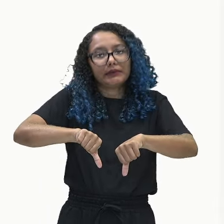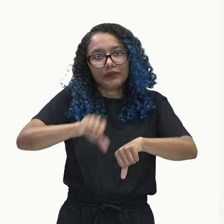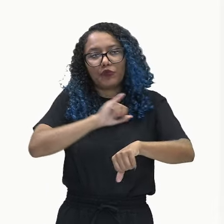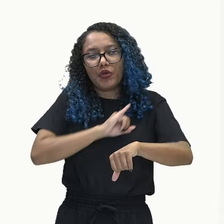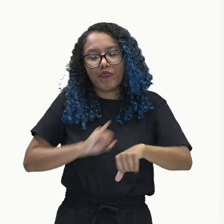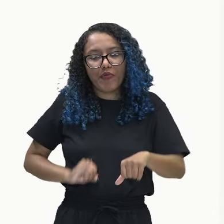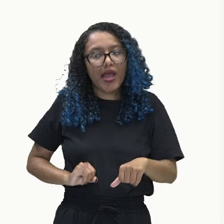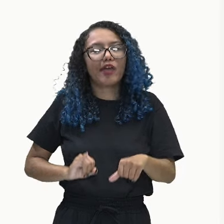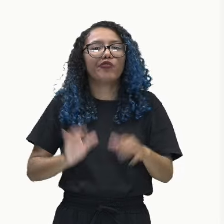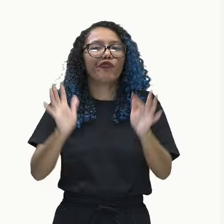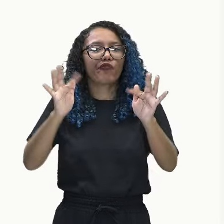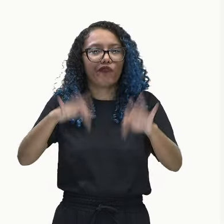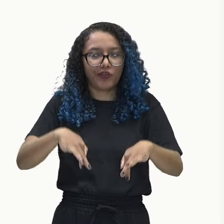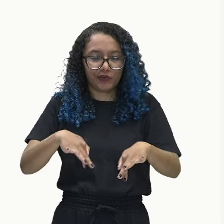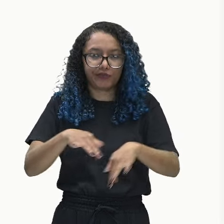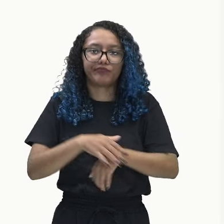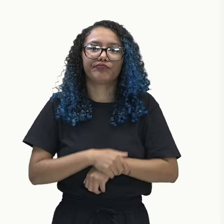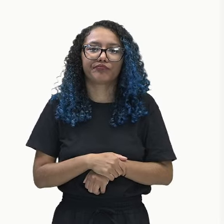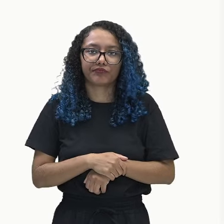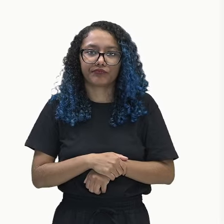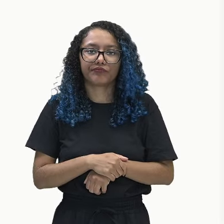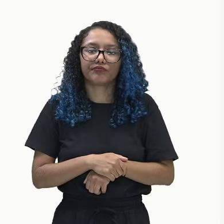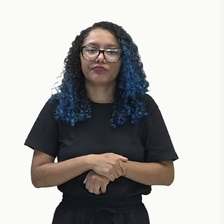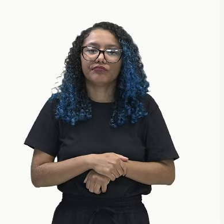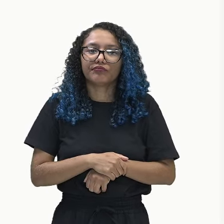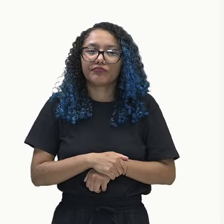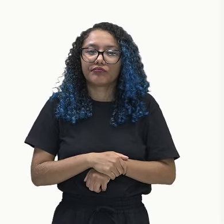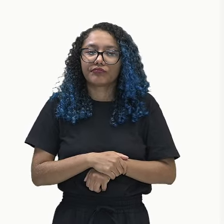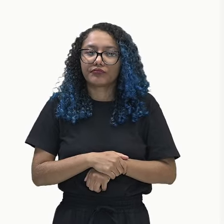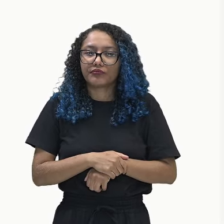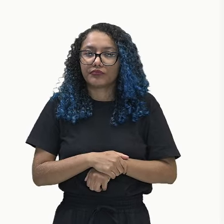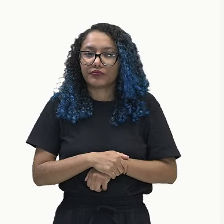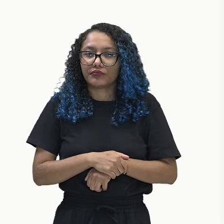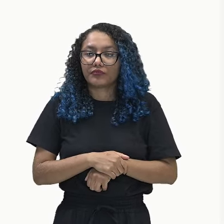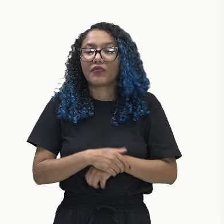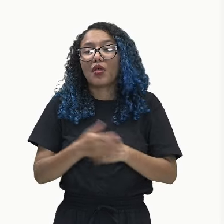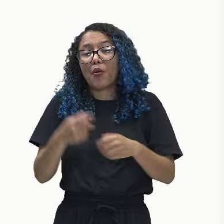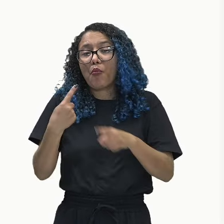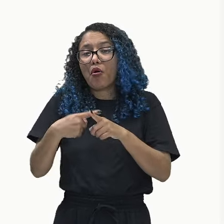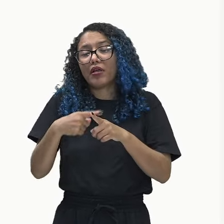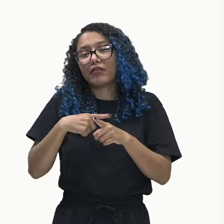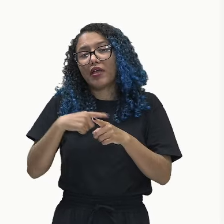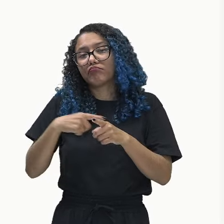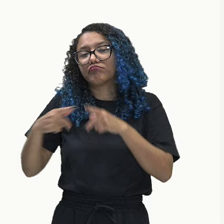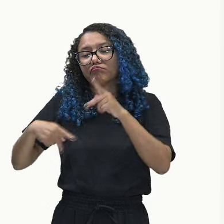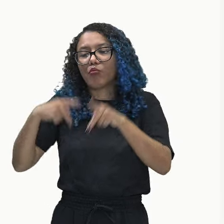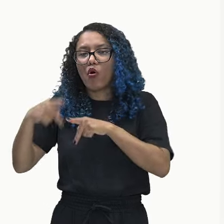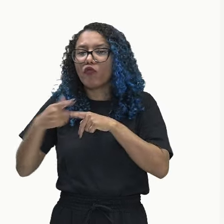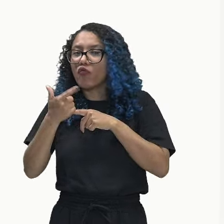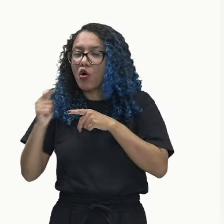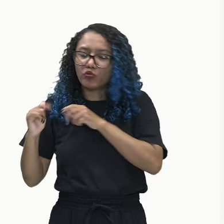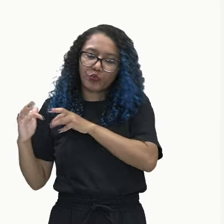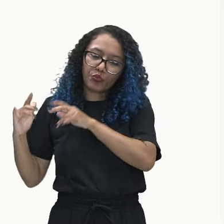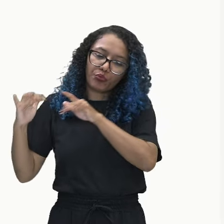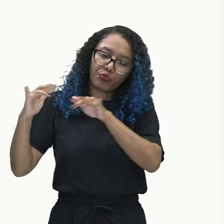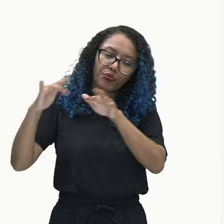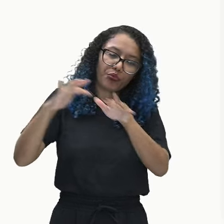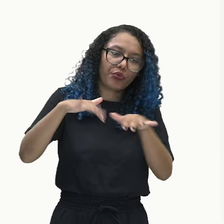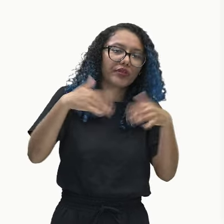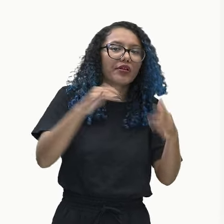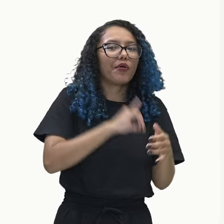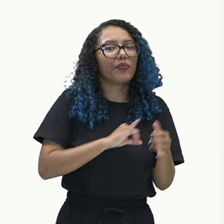Império Romano, que vai ali culminar na sua queda depois das invasões bárbaras. Vamos prosseguir o texto. Vamos lá, gente.